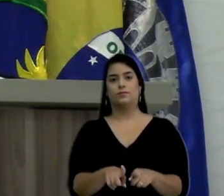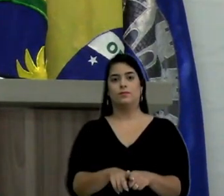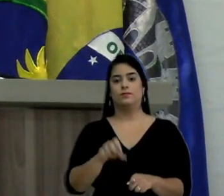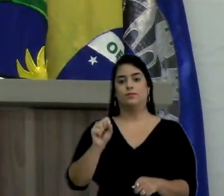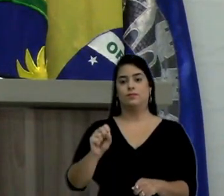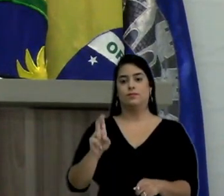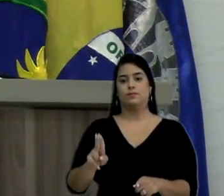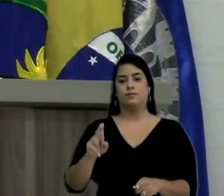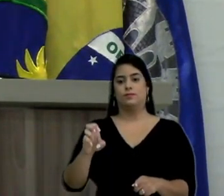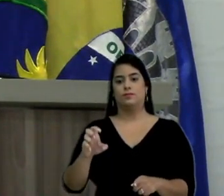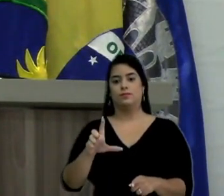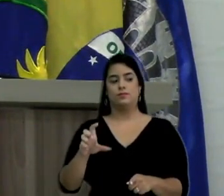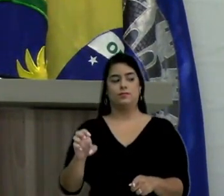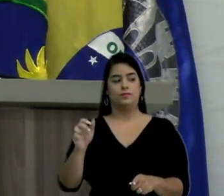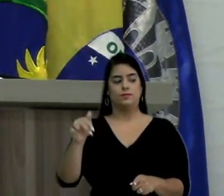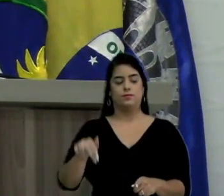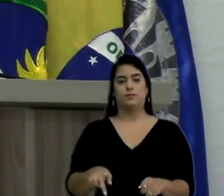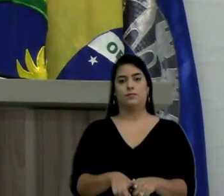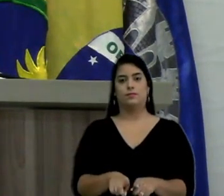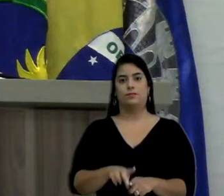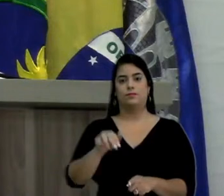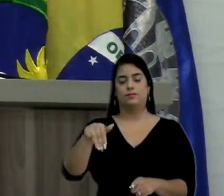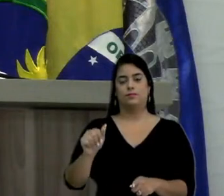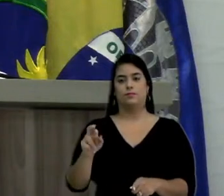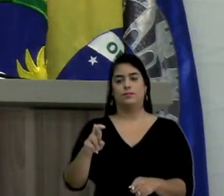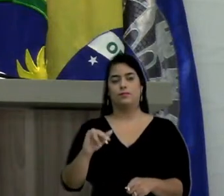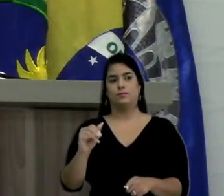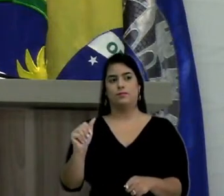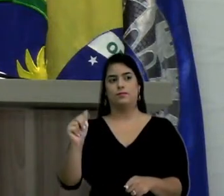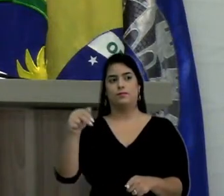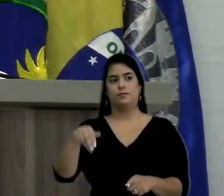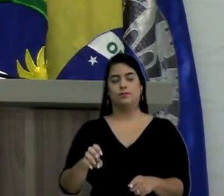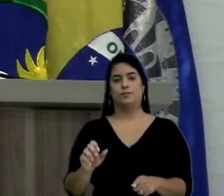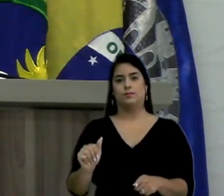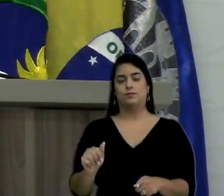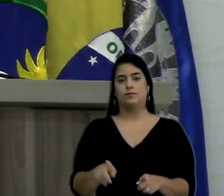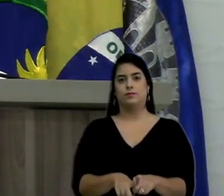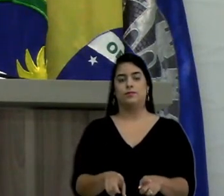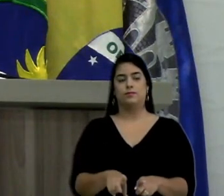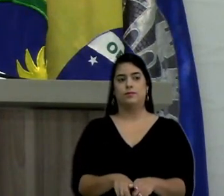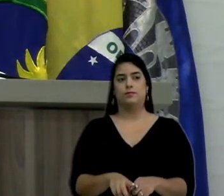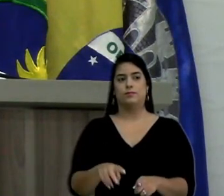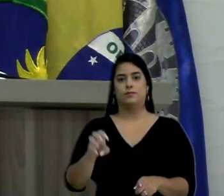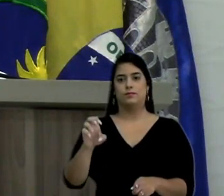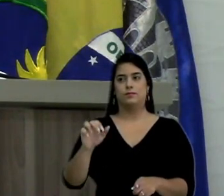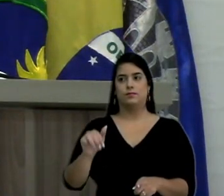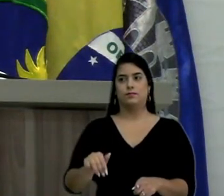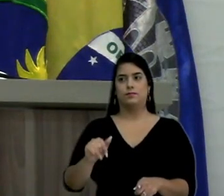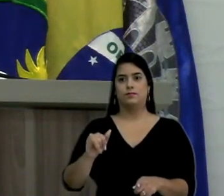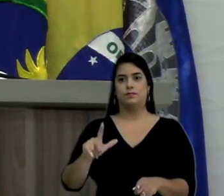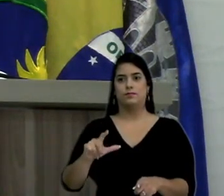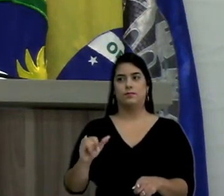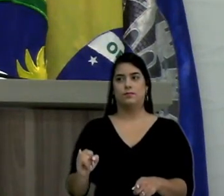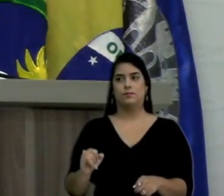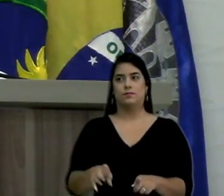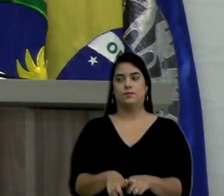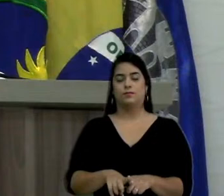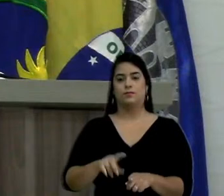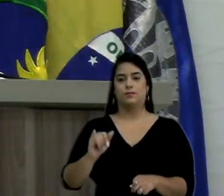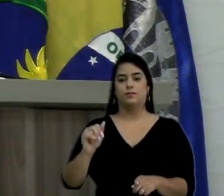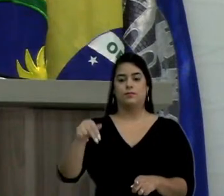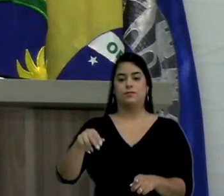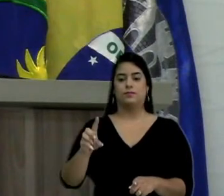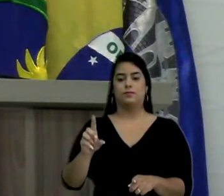cantinho Mariana filha de gilberte banda Emily da jurubeba filha de Marquinho Ingrid assessora do